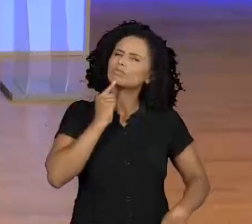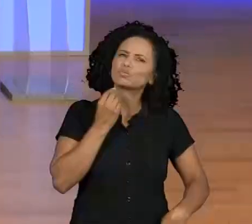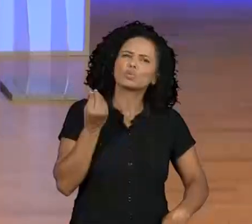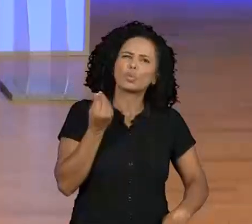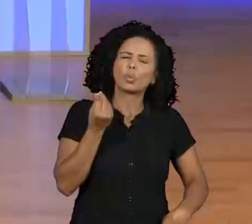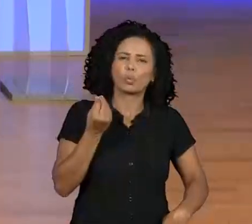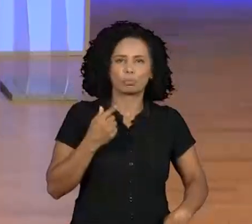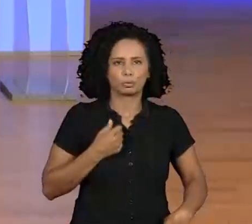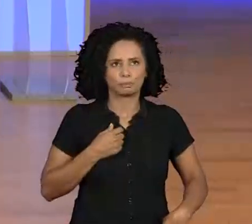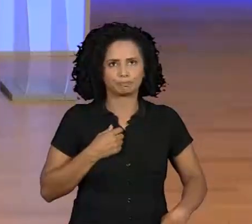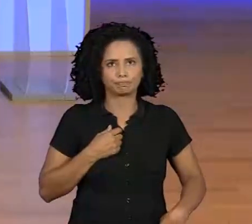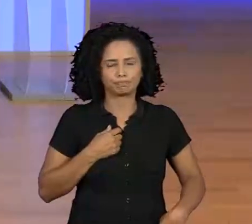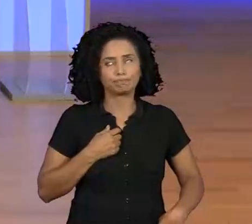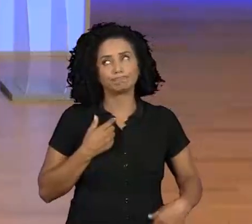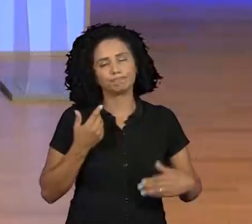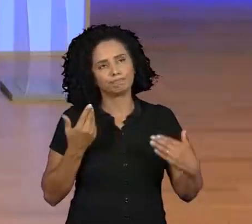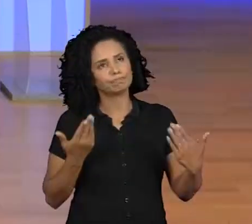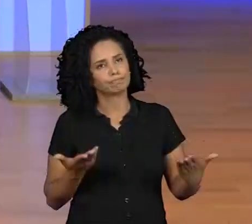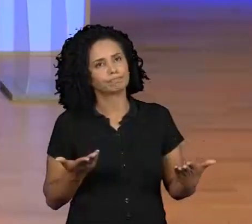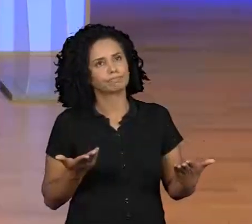intensidade, professora Genô. Sim.